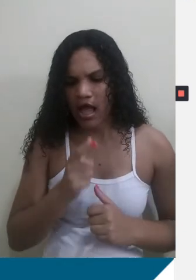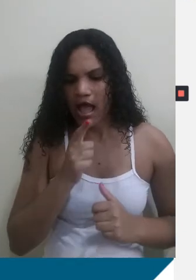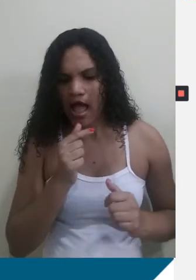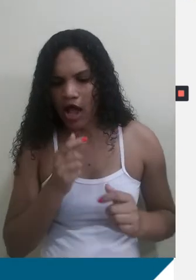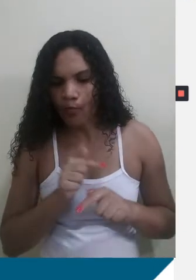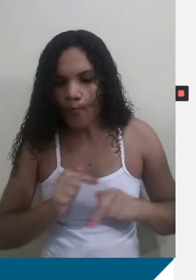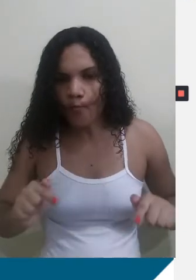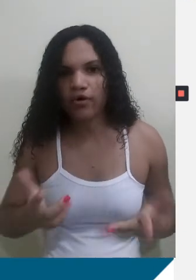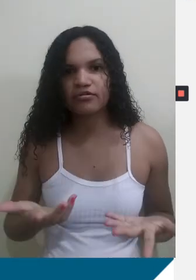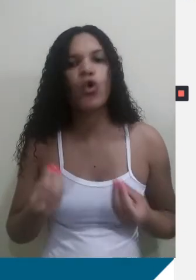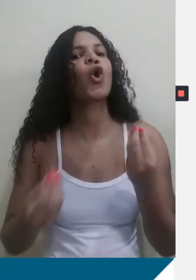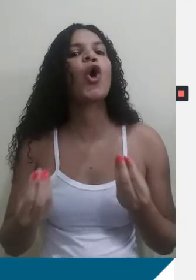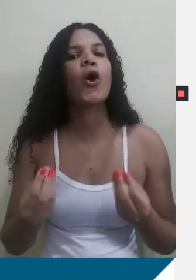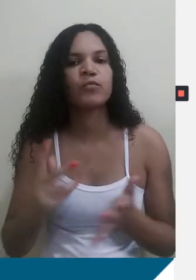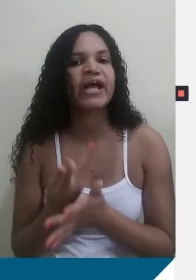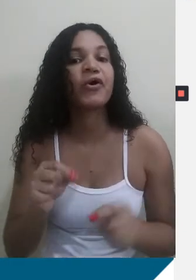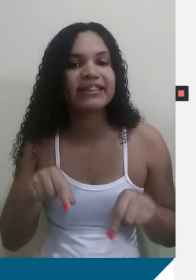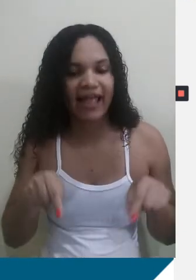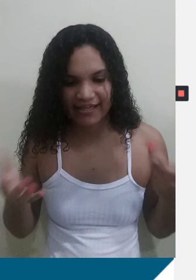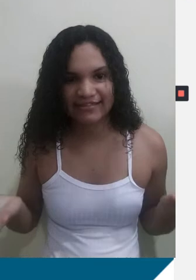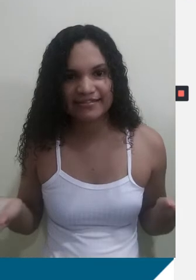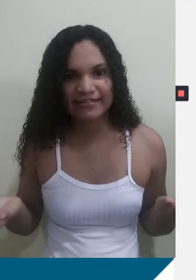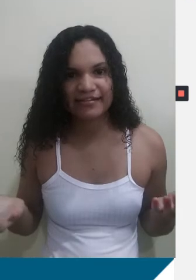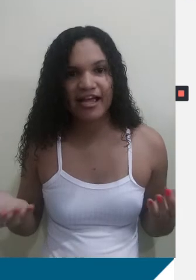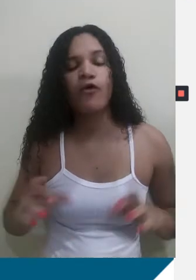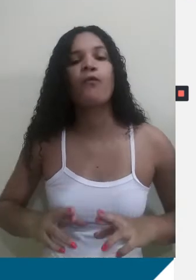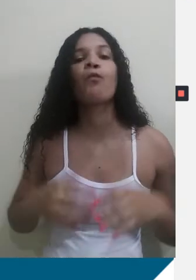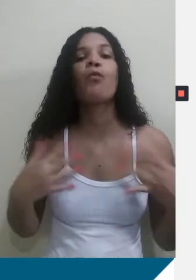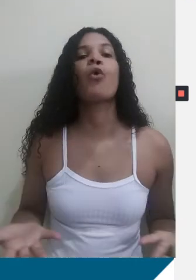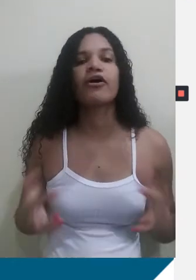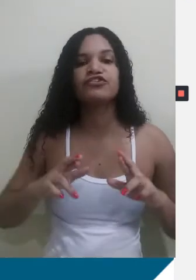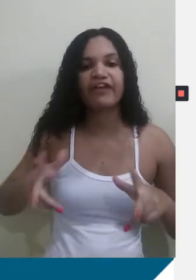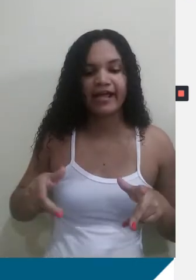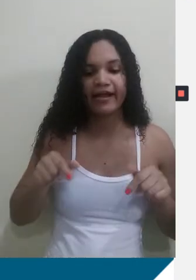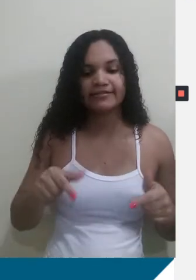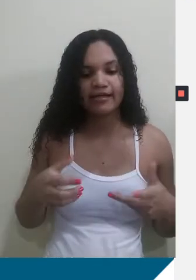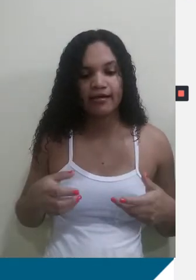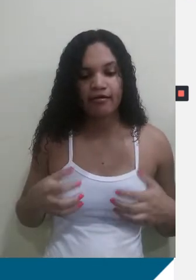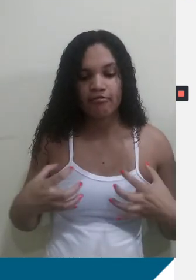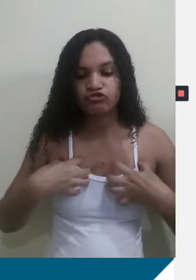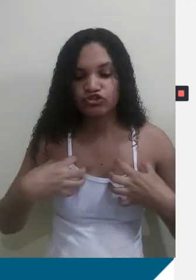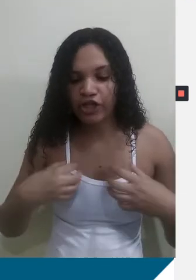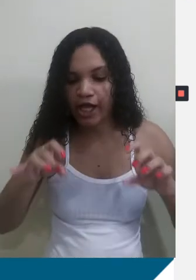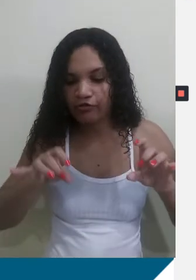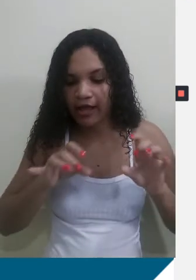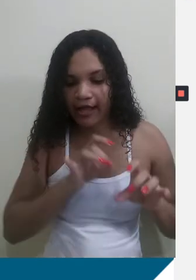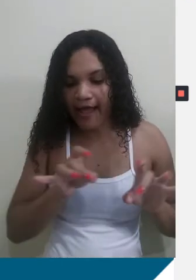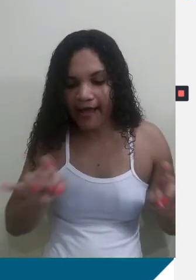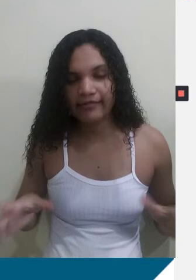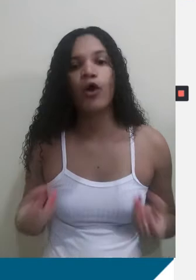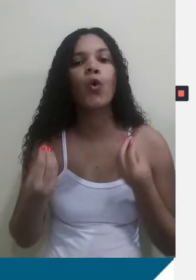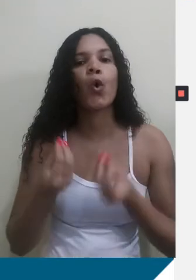hipertônicas e hipotônicas e observarem a diferença de comportamento de uma célula animal e de